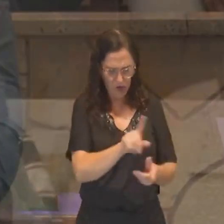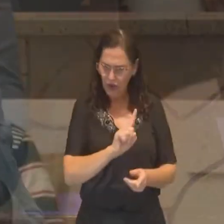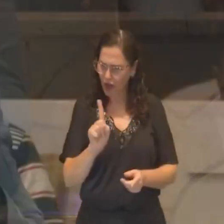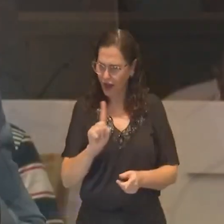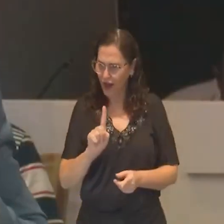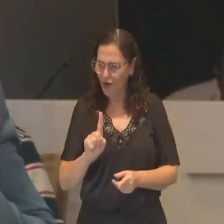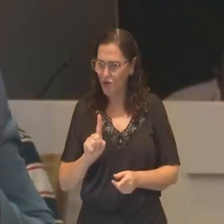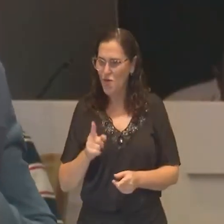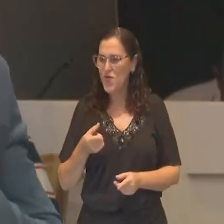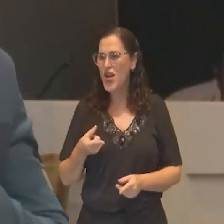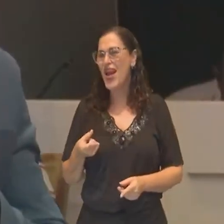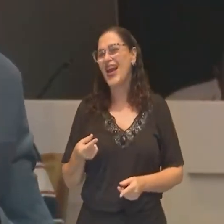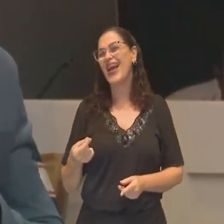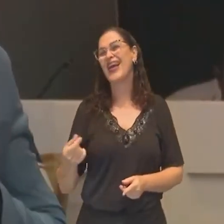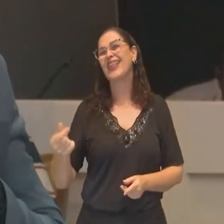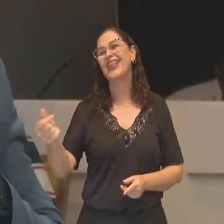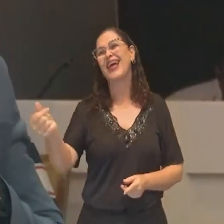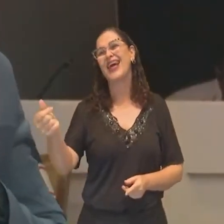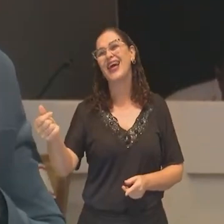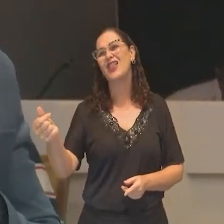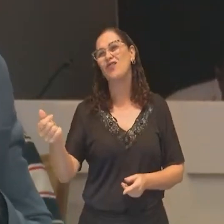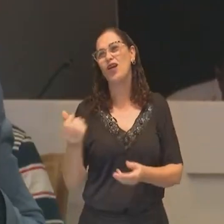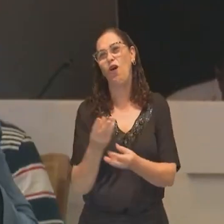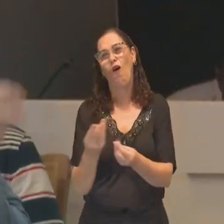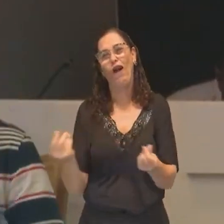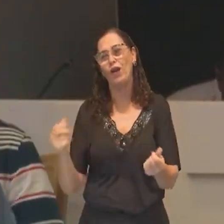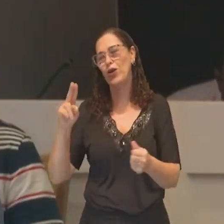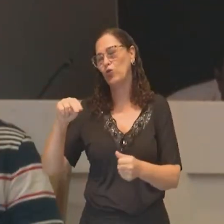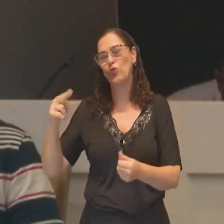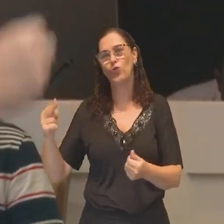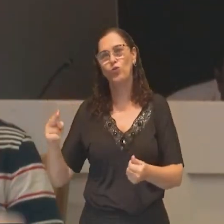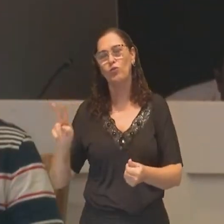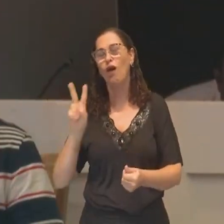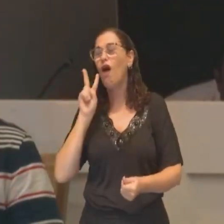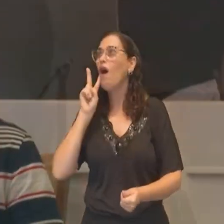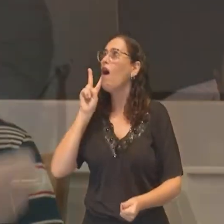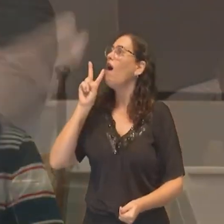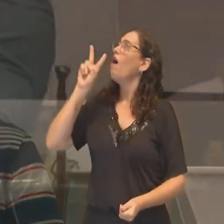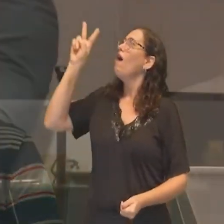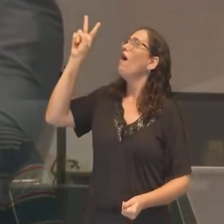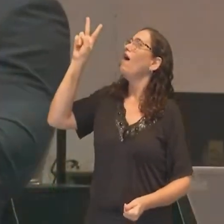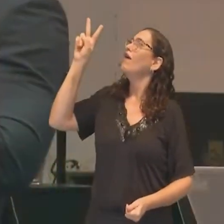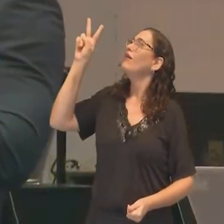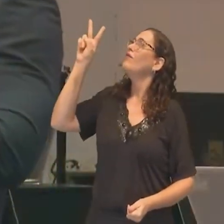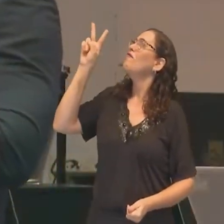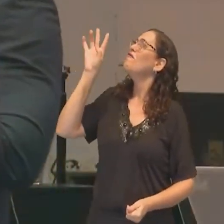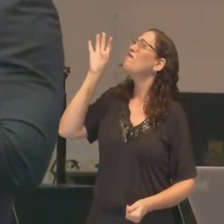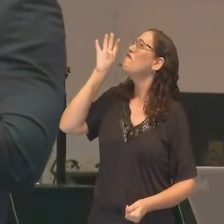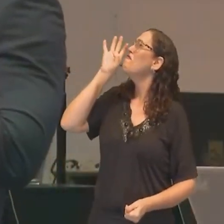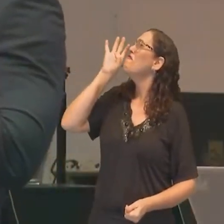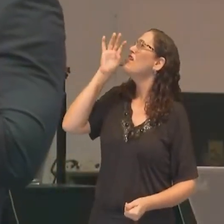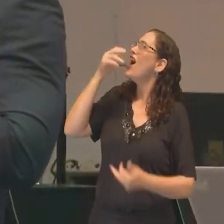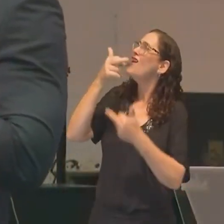que é eterno, aquilo que não é perecível. Levantemos os nossos olhos e contemplemos as coisas grandiosas